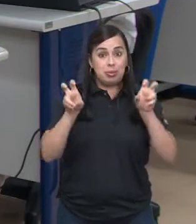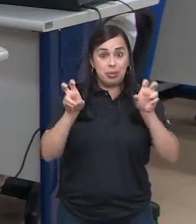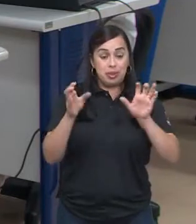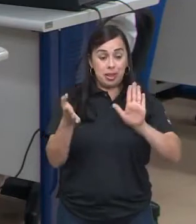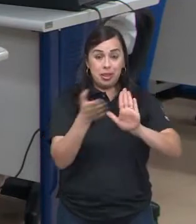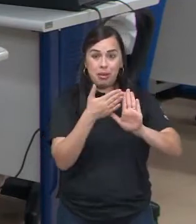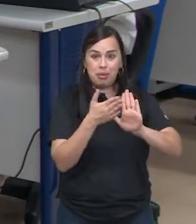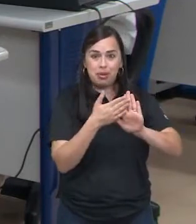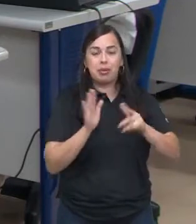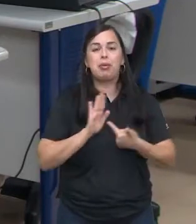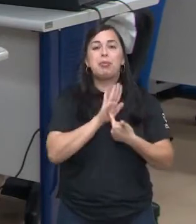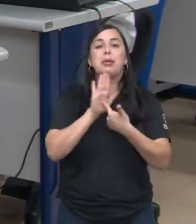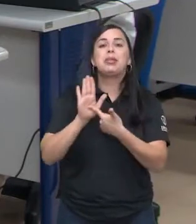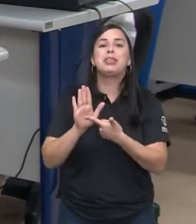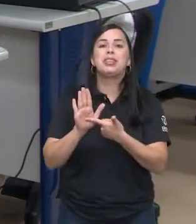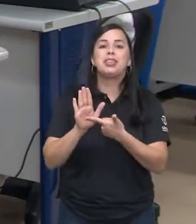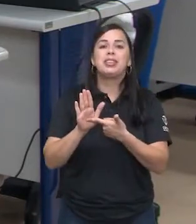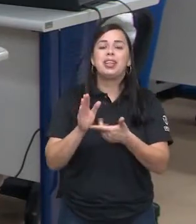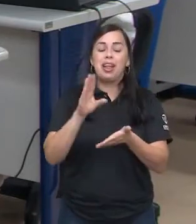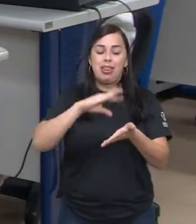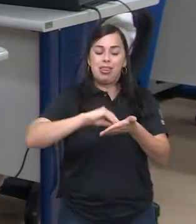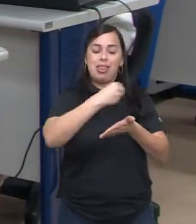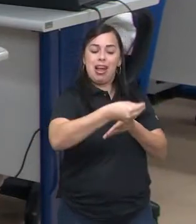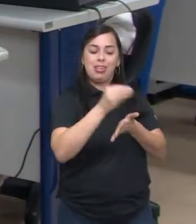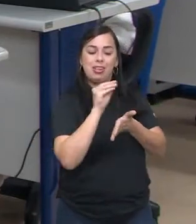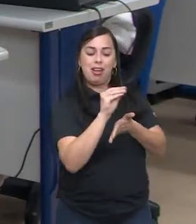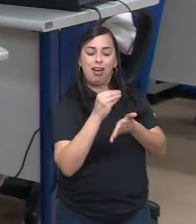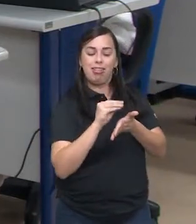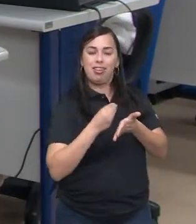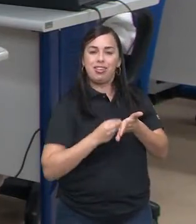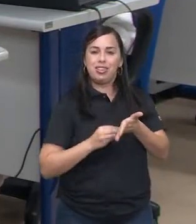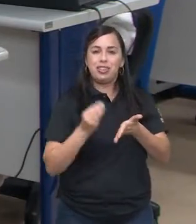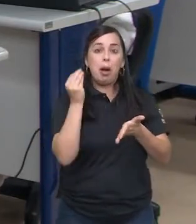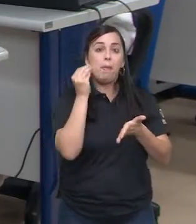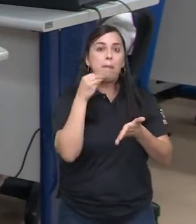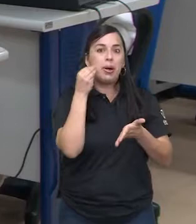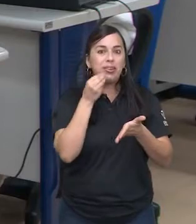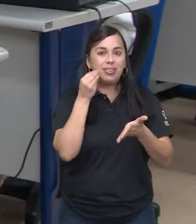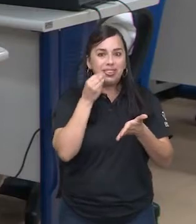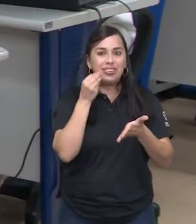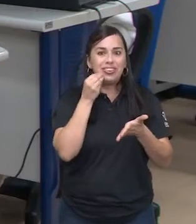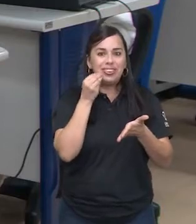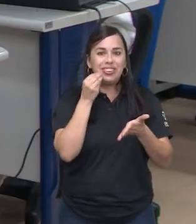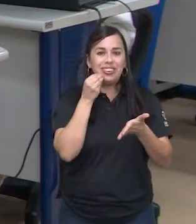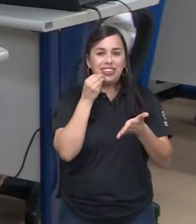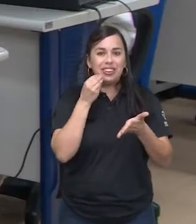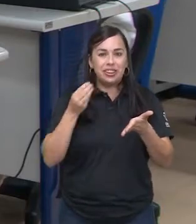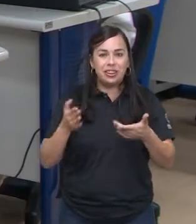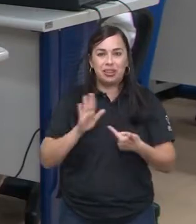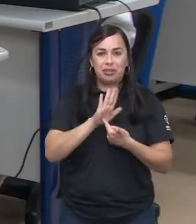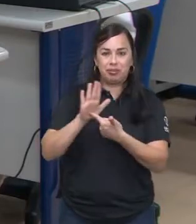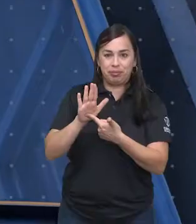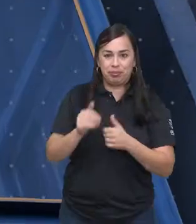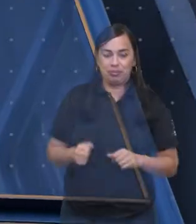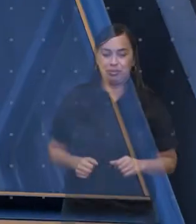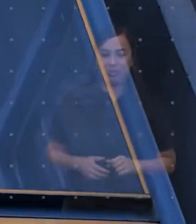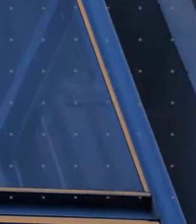em pauta, a gente te apresenta agora na nossa agenda de serviços as vagas de trabalho disponíveis no PAT de São